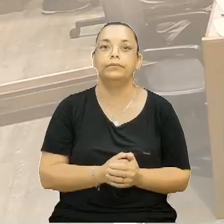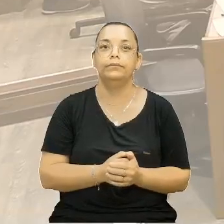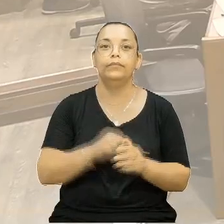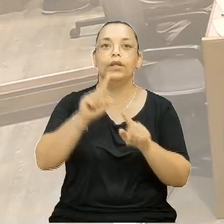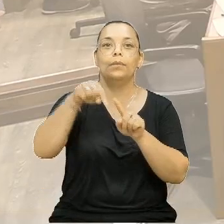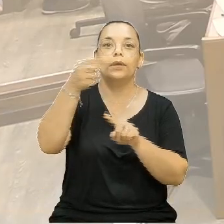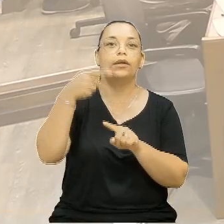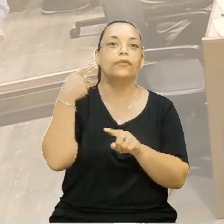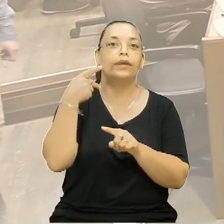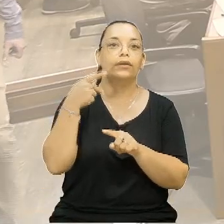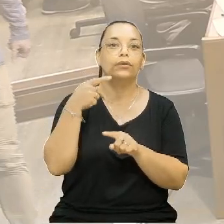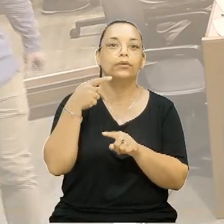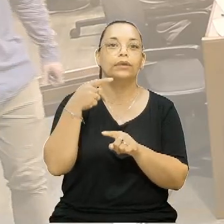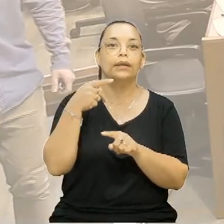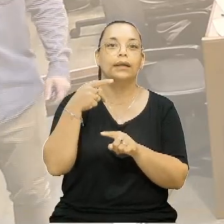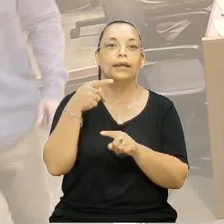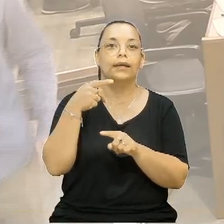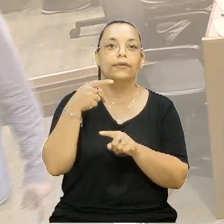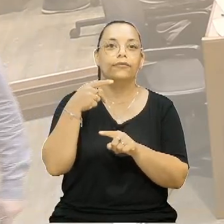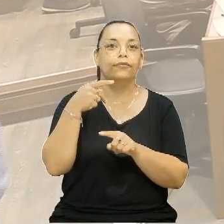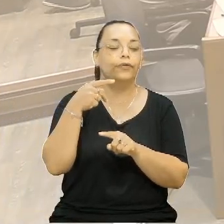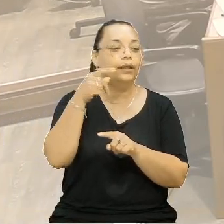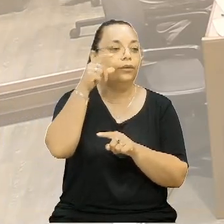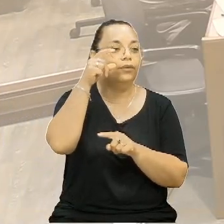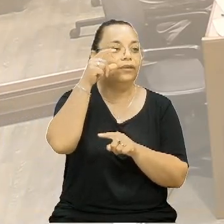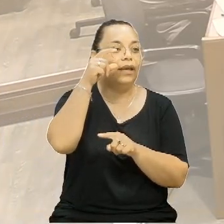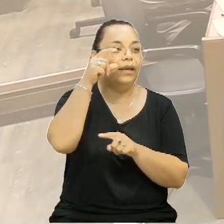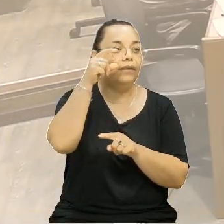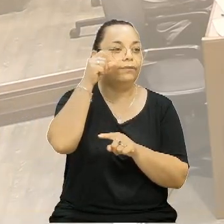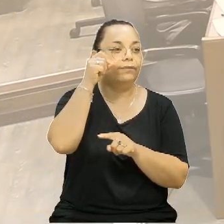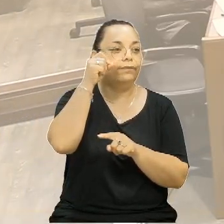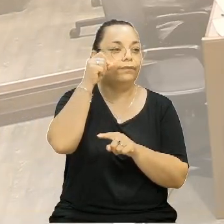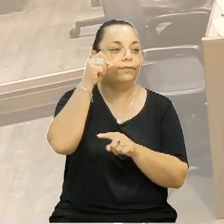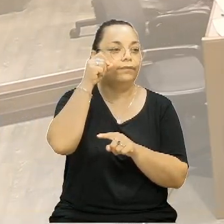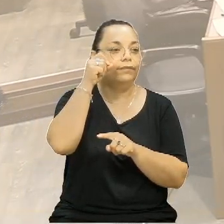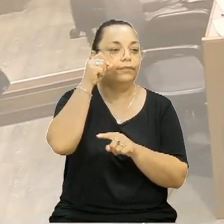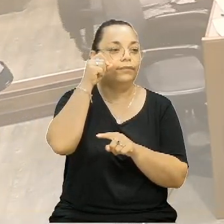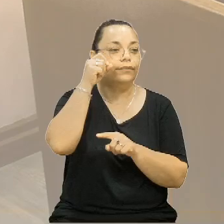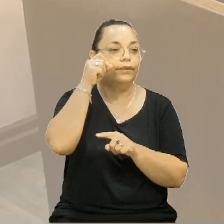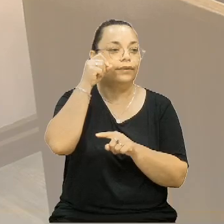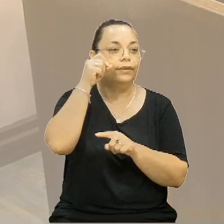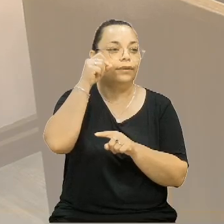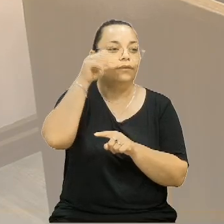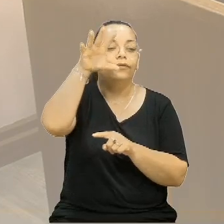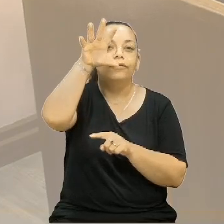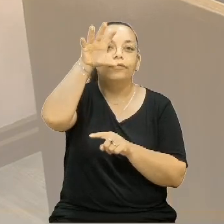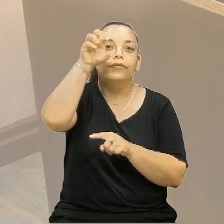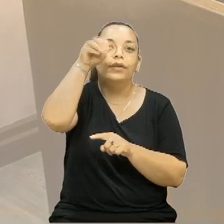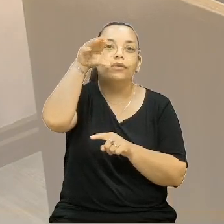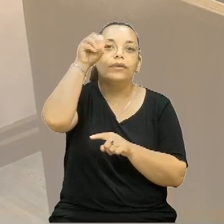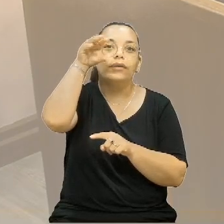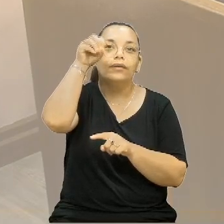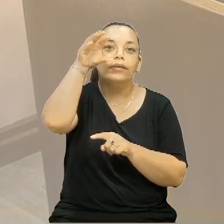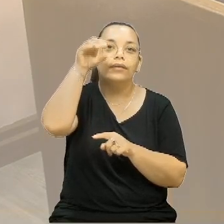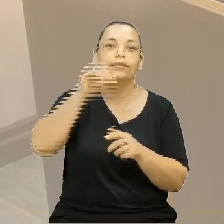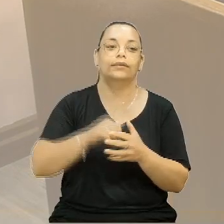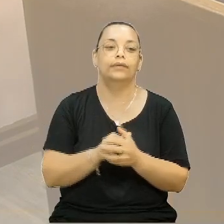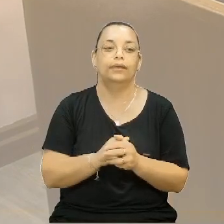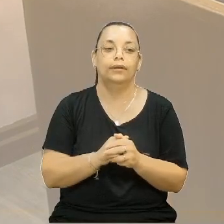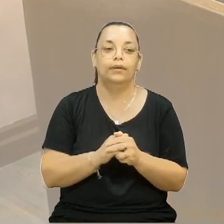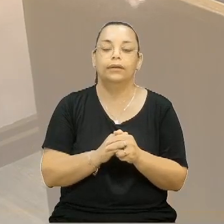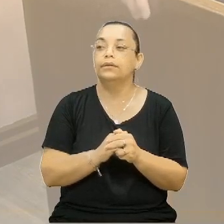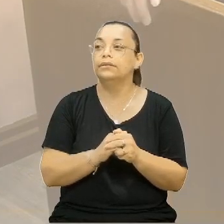Próximo vereador inscrito, vereador Fiuza. Na tribuna. Pois não, senhora presidente, senhoras e senhores